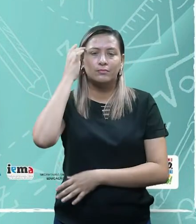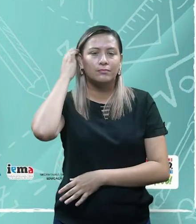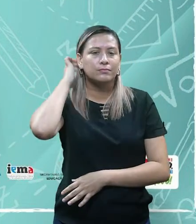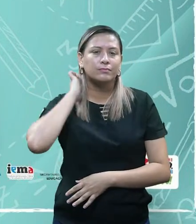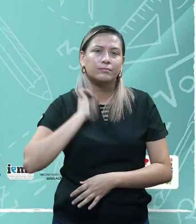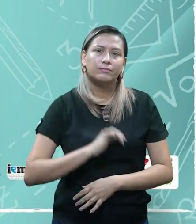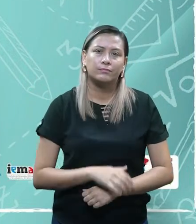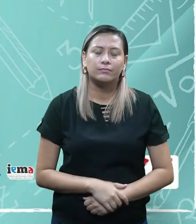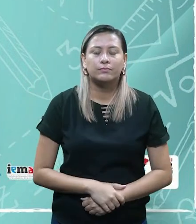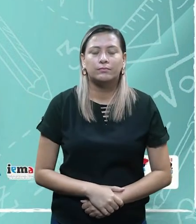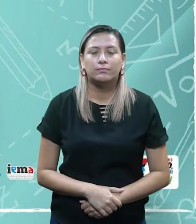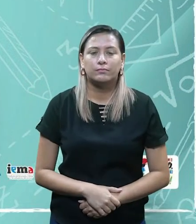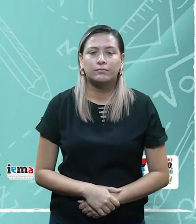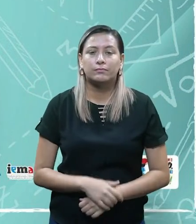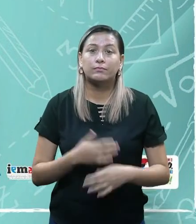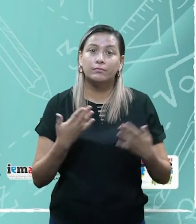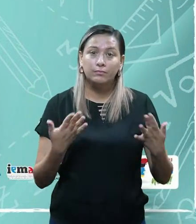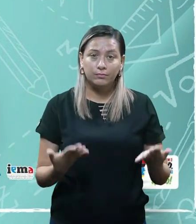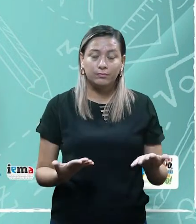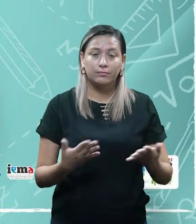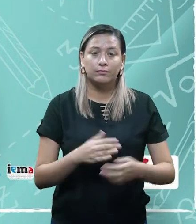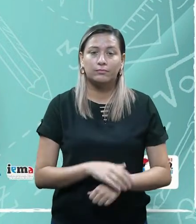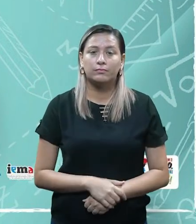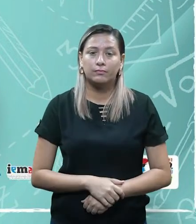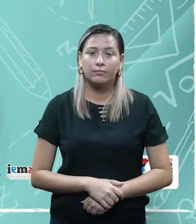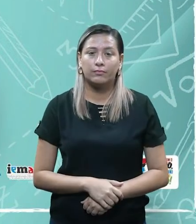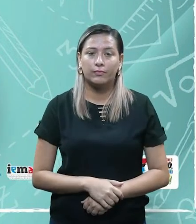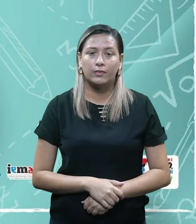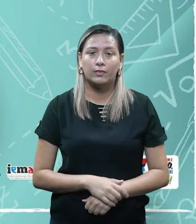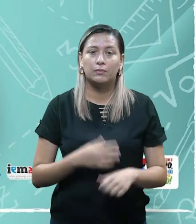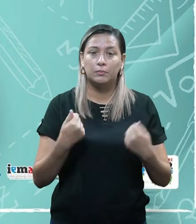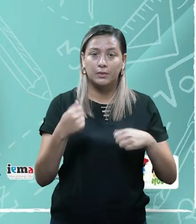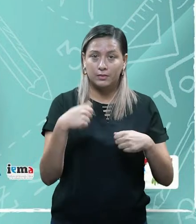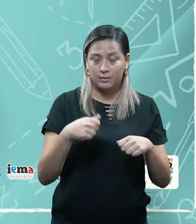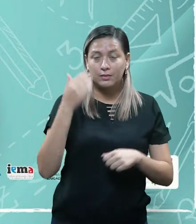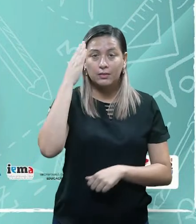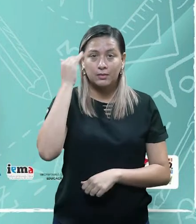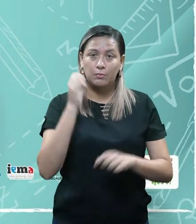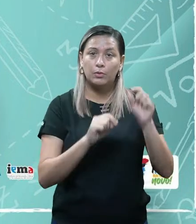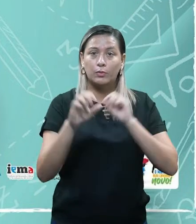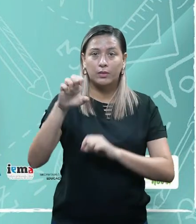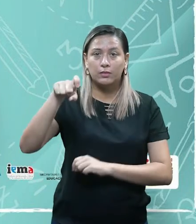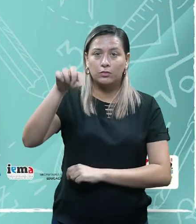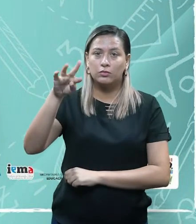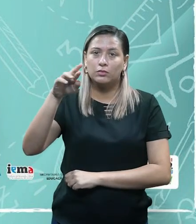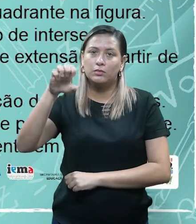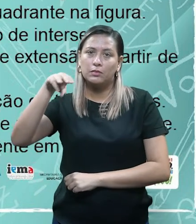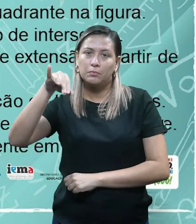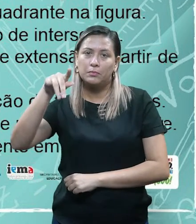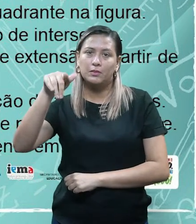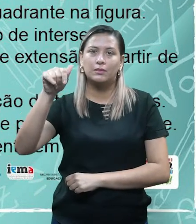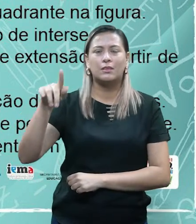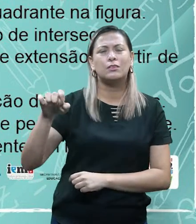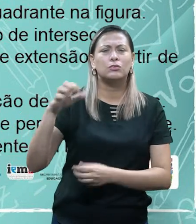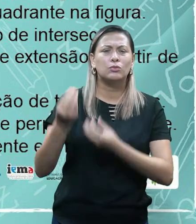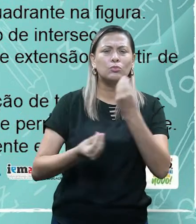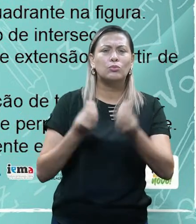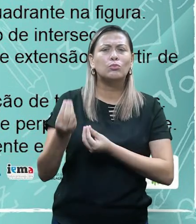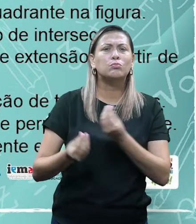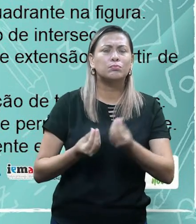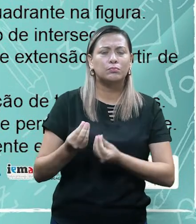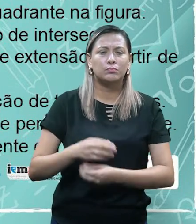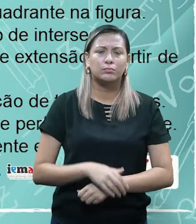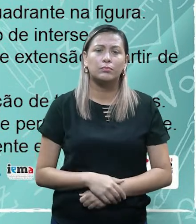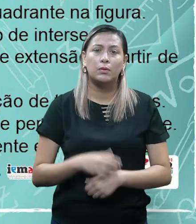linha. E aí, para isso, a gente marcaria a extremidade. Como é que eu faço para configurar isso, professor? Eu tenho que ir lá na barra